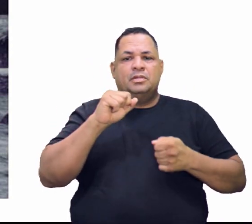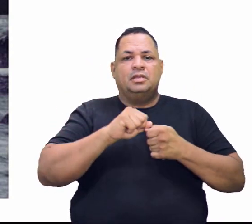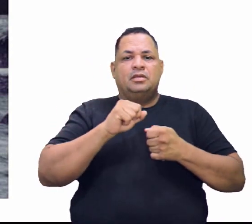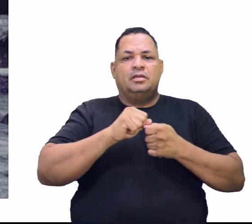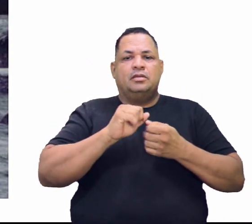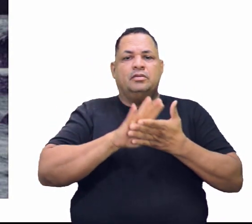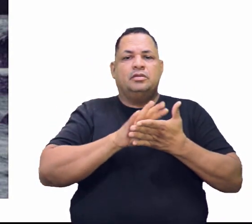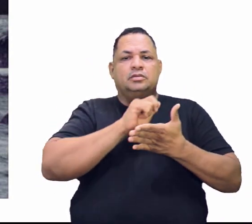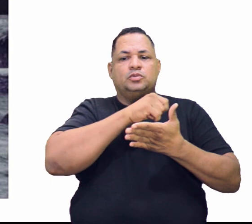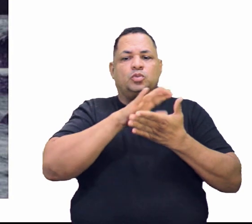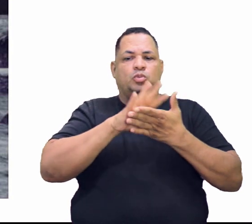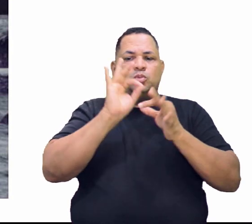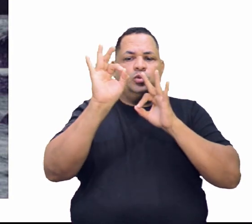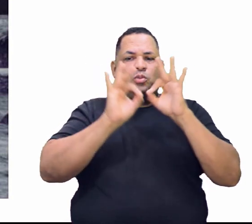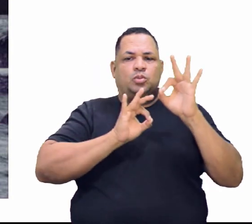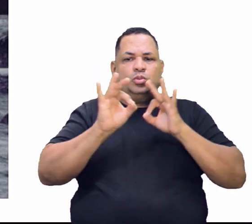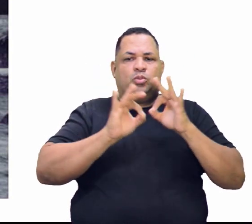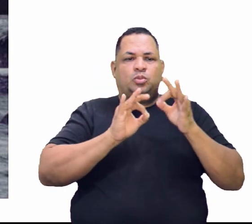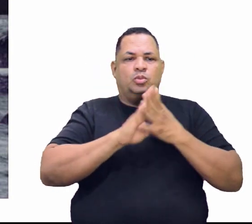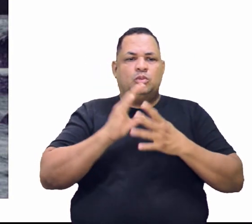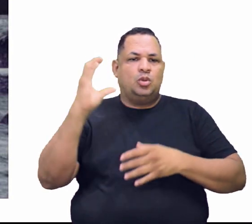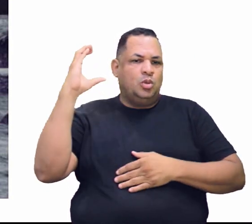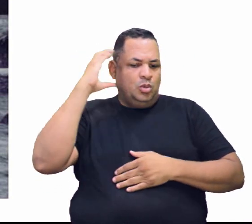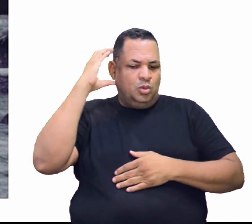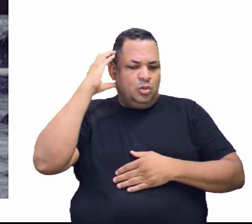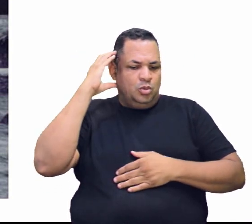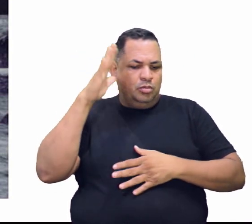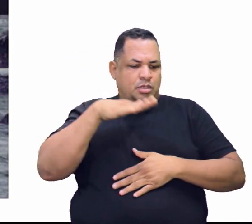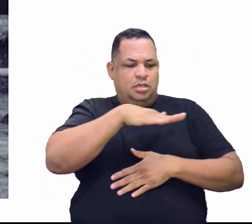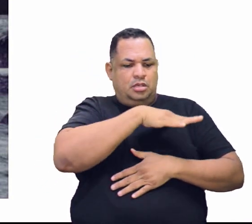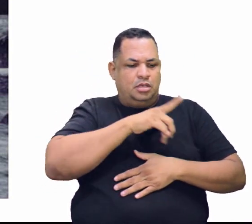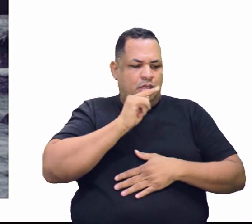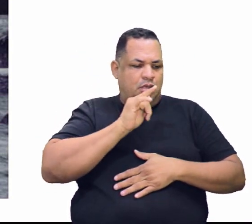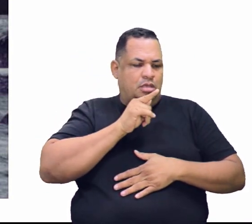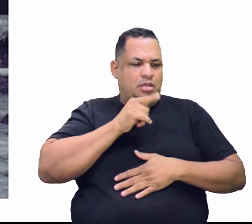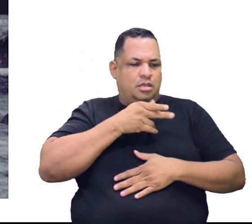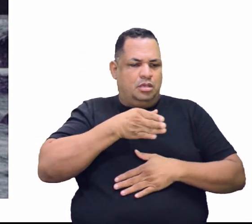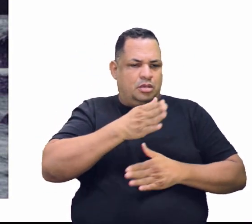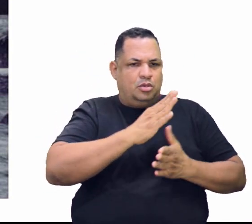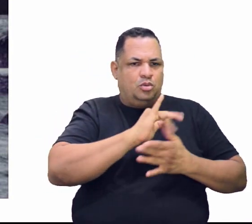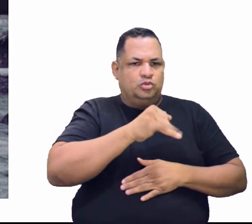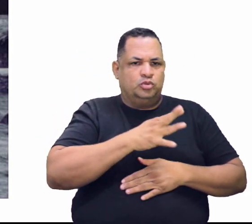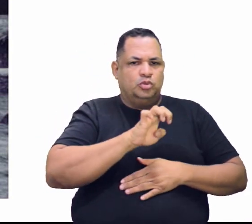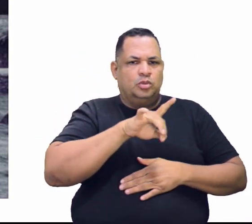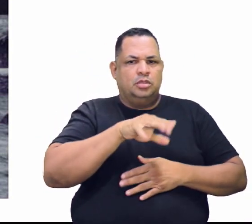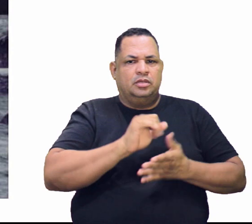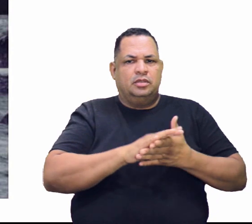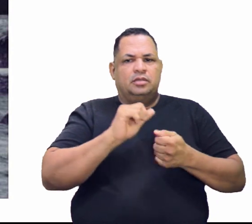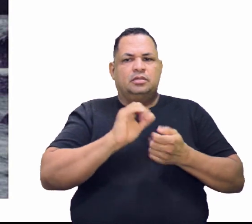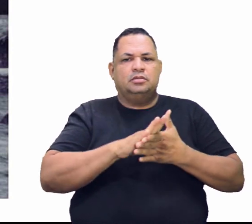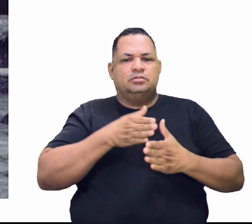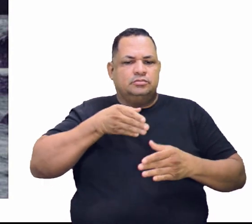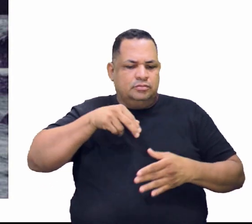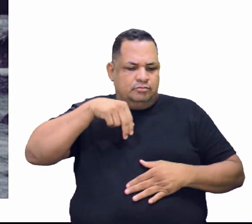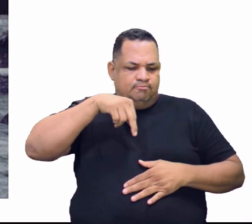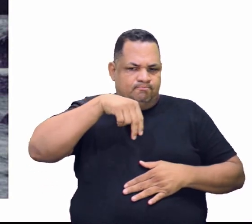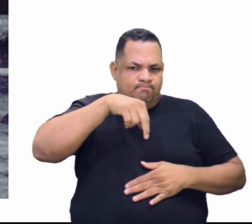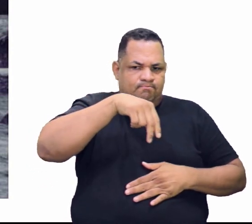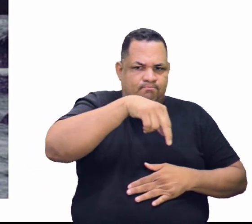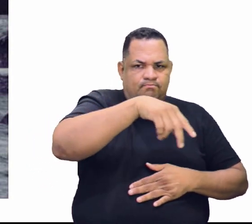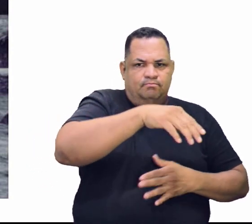fazer o levantamento do trecho entre Cuiabá e o rio Juruena. Eles irão percorrer, senhores,